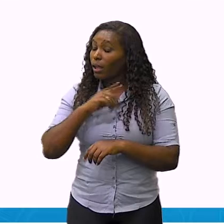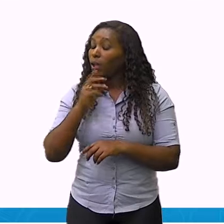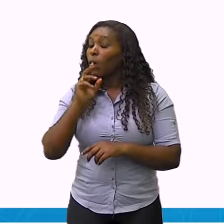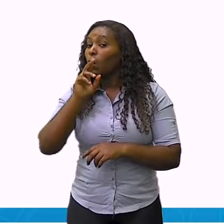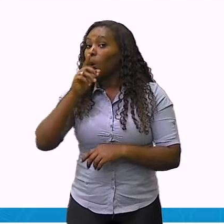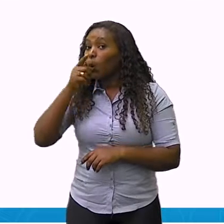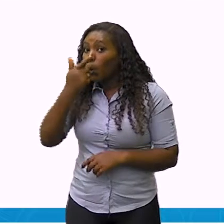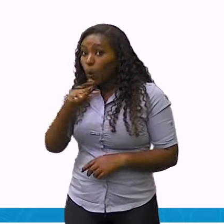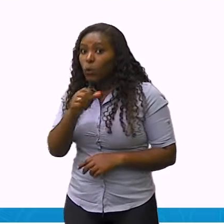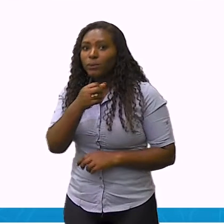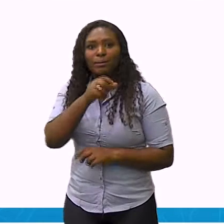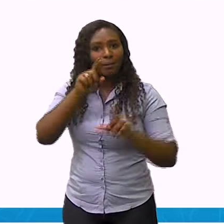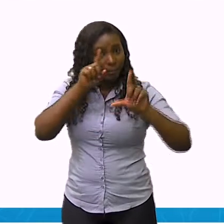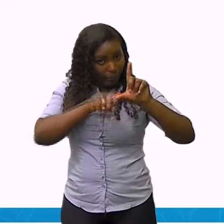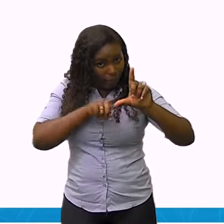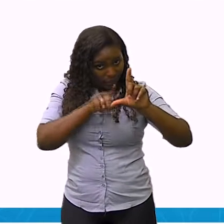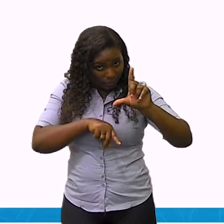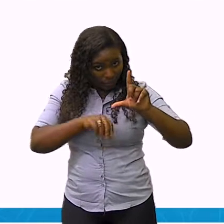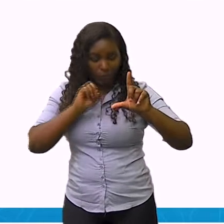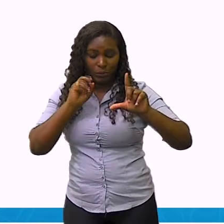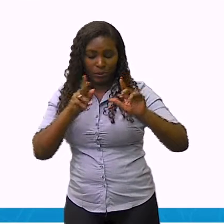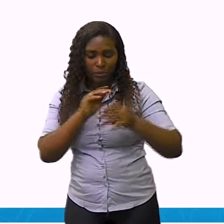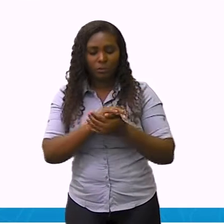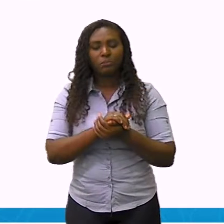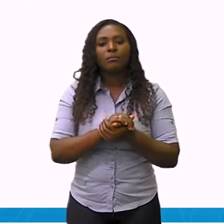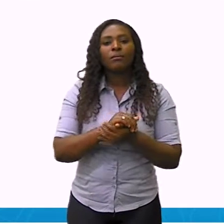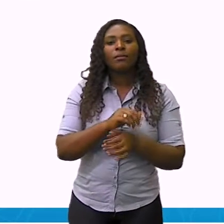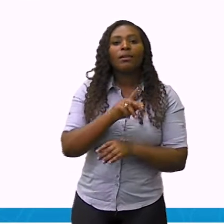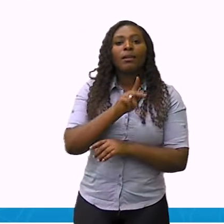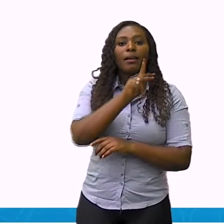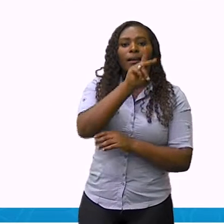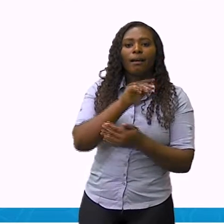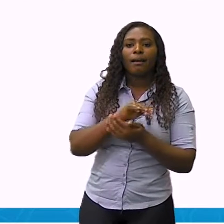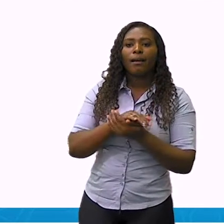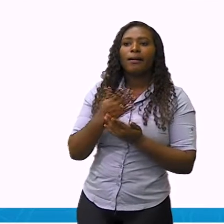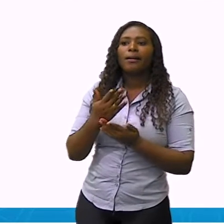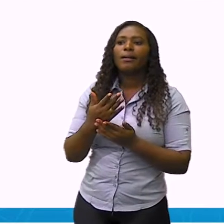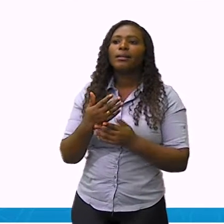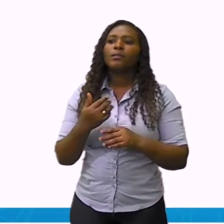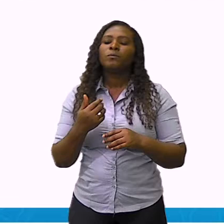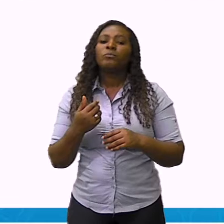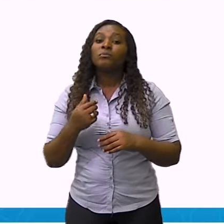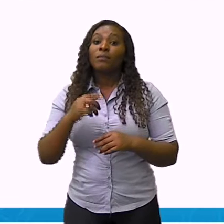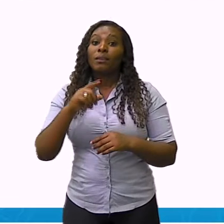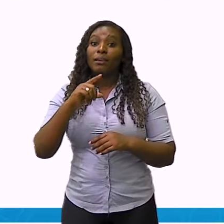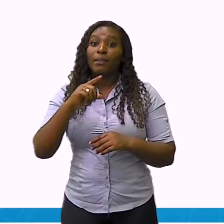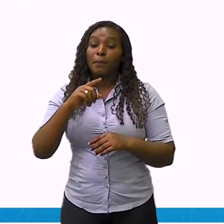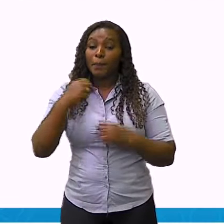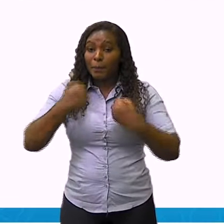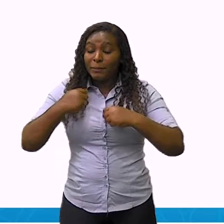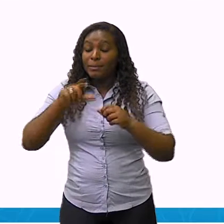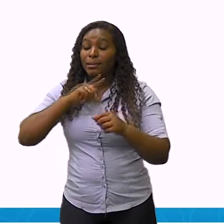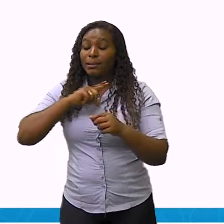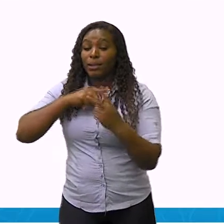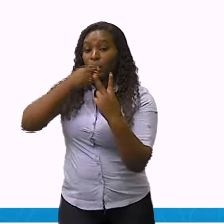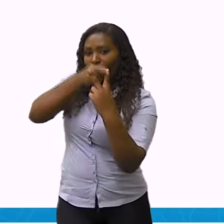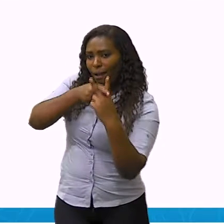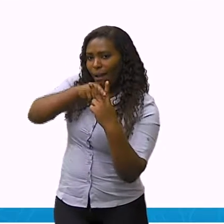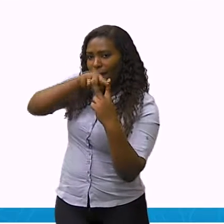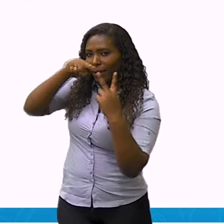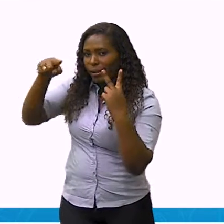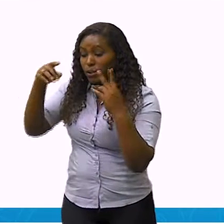o delta negativo. Como a fórmula de Bhaskara, o delta,